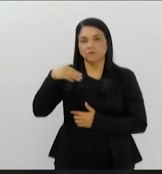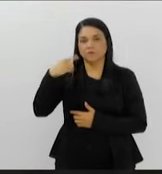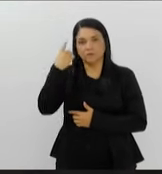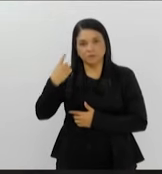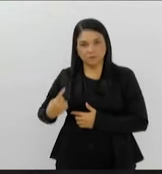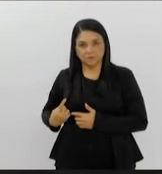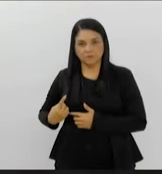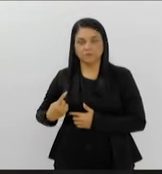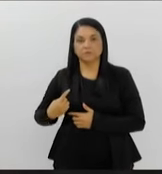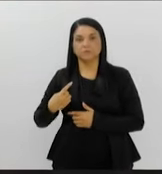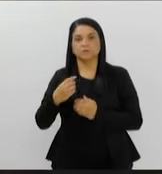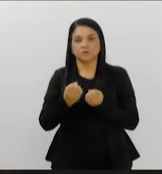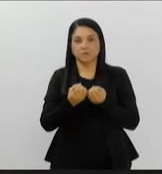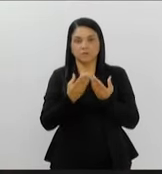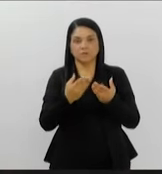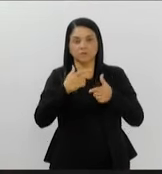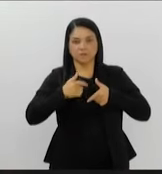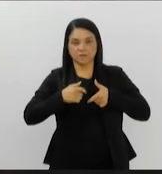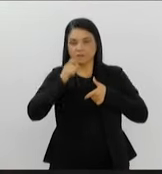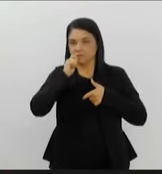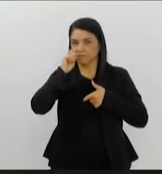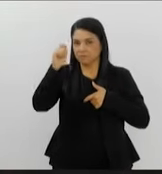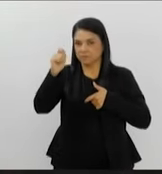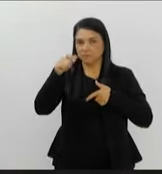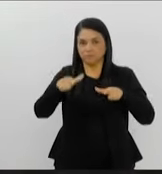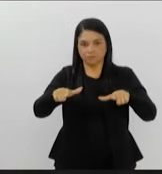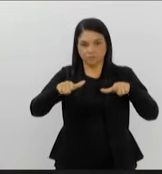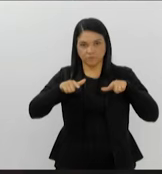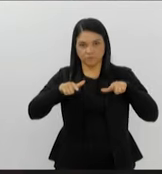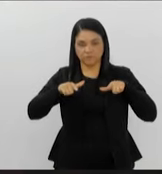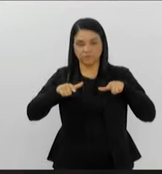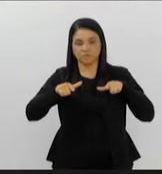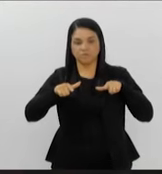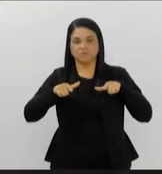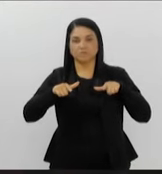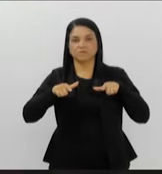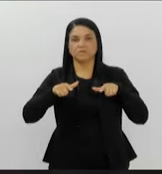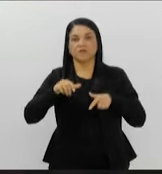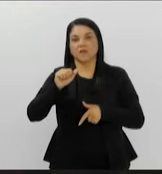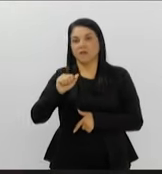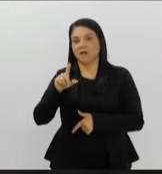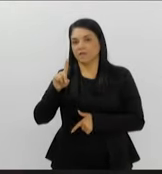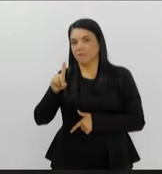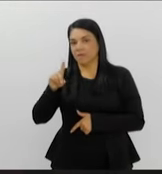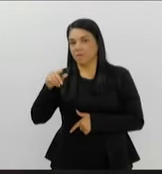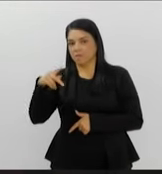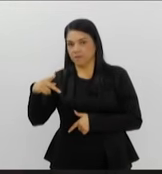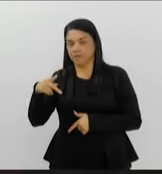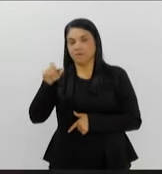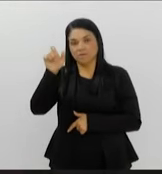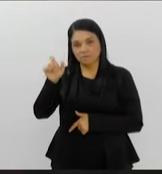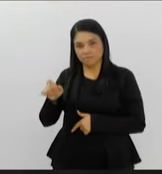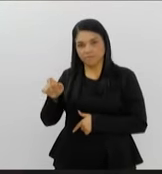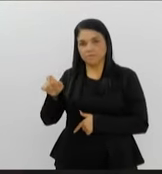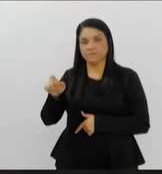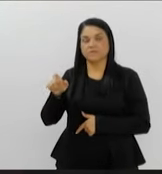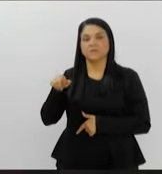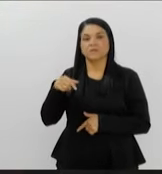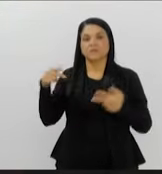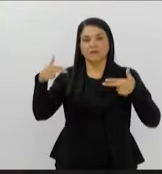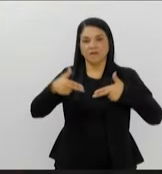Monteiro, que concede a medalha Tiradentes, o respectivo diploma, a Abebe Biquila Costa Santos, o rapper